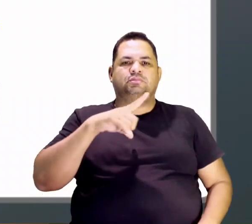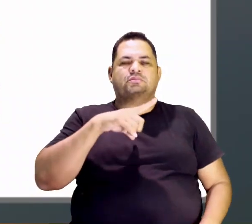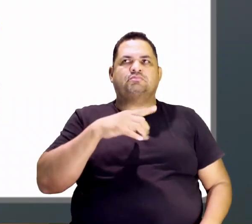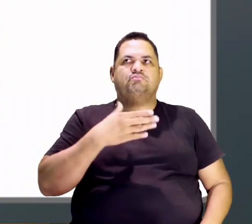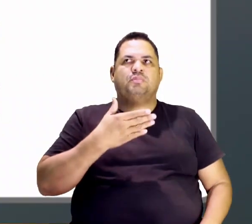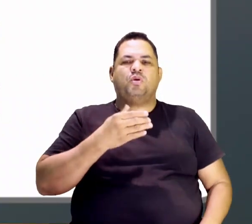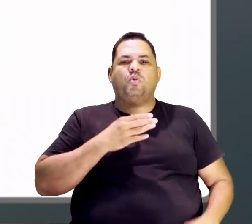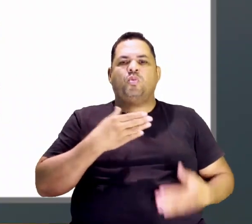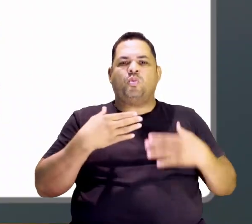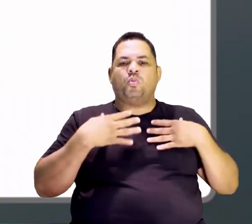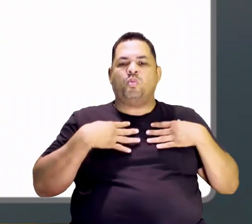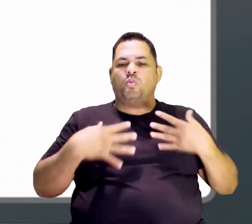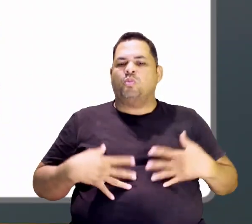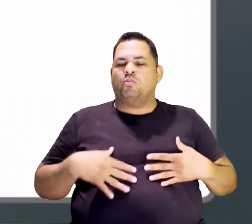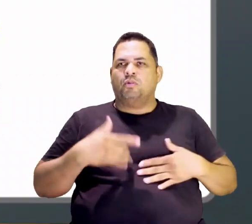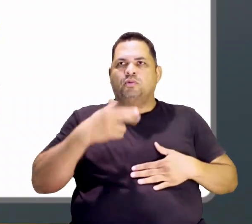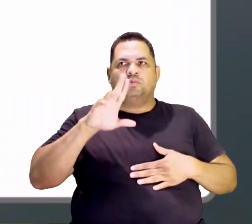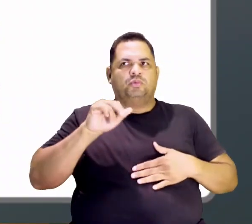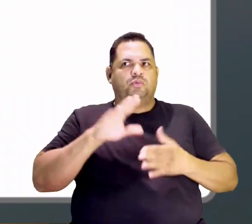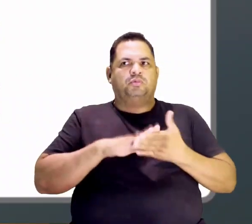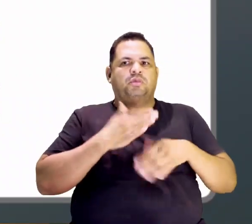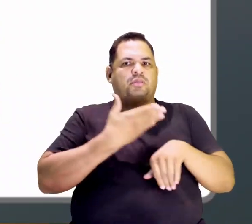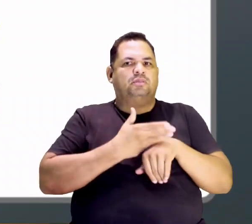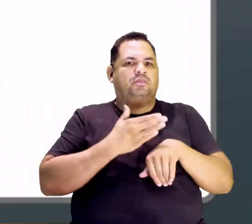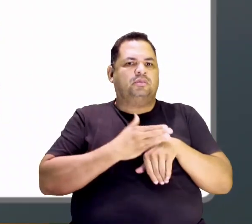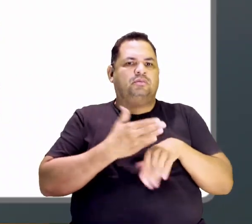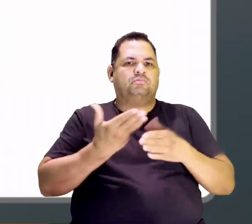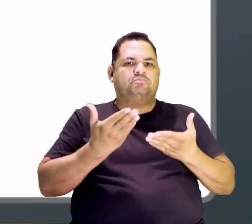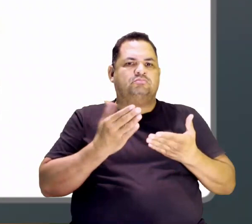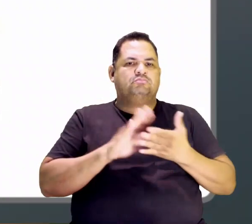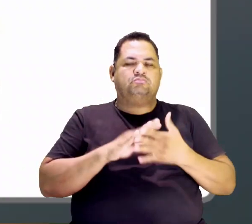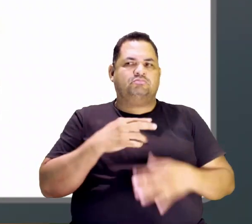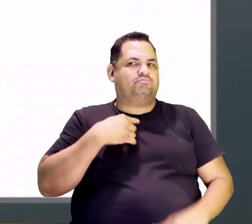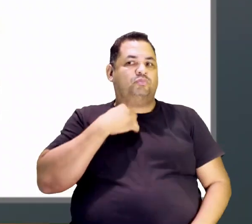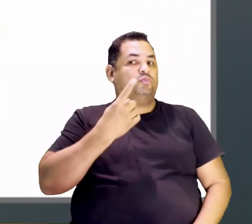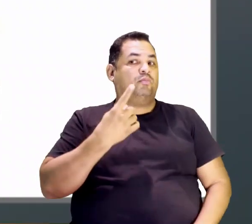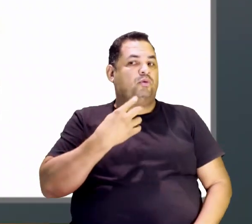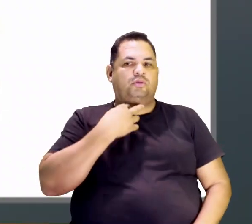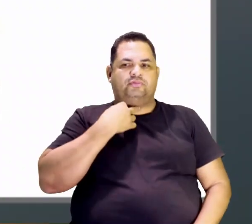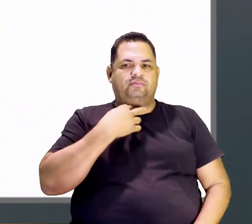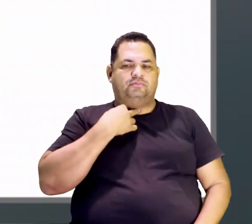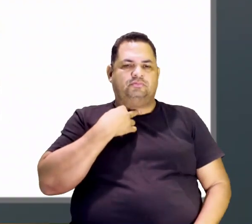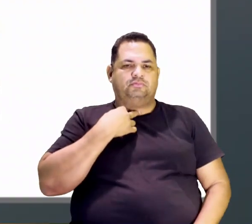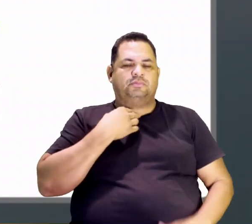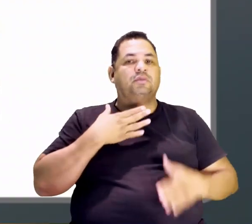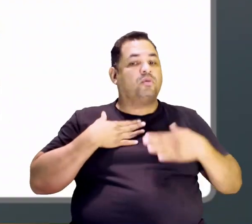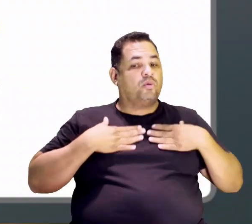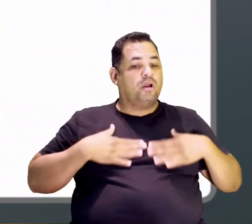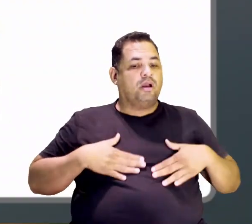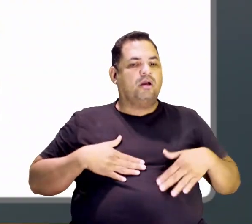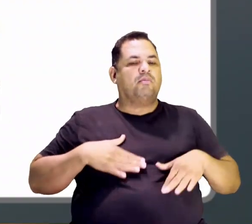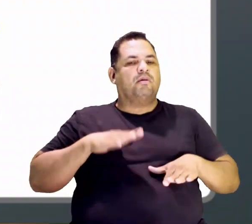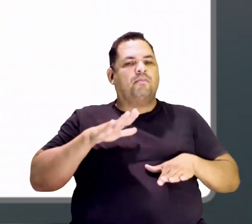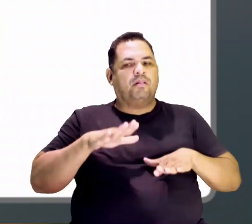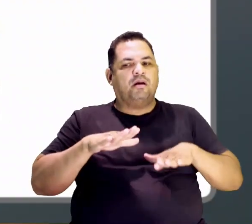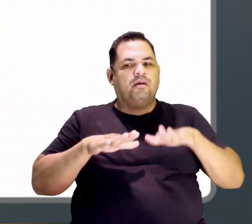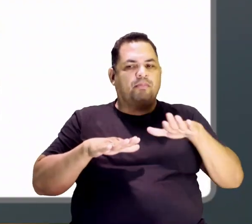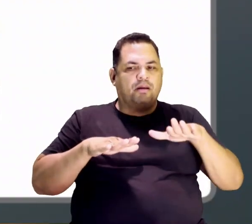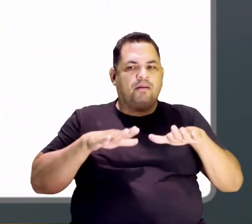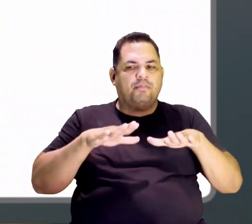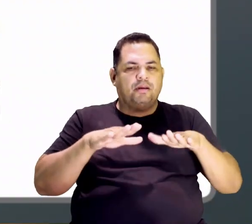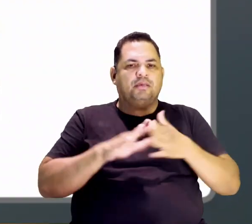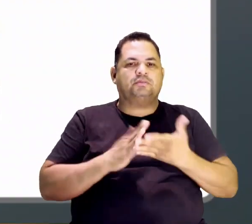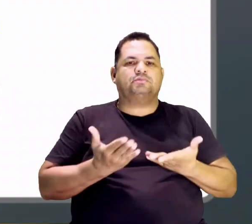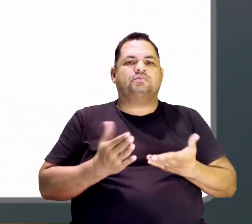fez exercício antes, tu não pode chegar assim, dando um pontapé na porta, não. Tu tem que ir devagar. Teu corpo precisa entender que